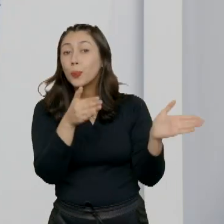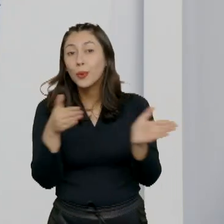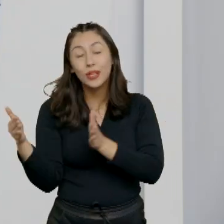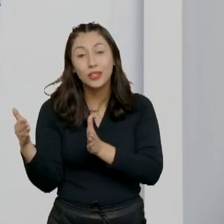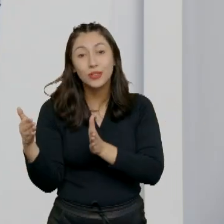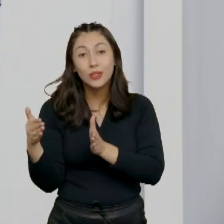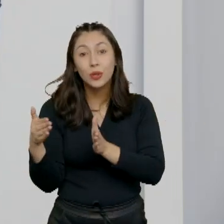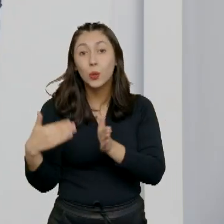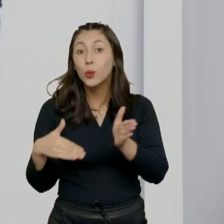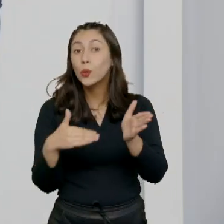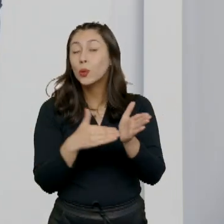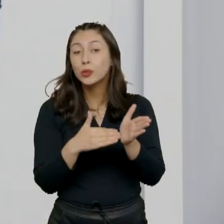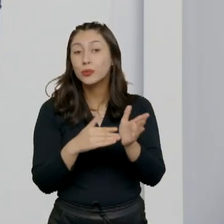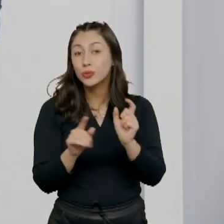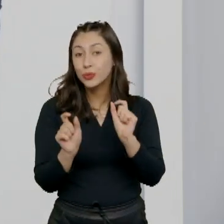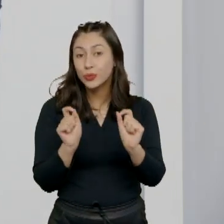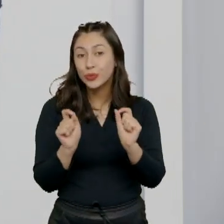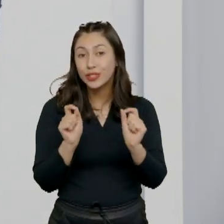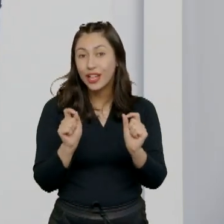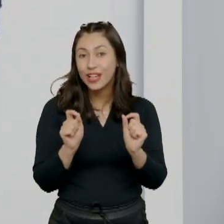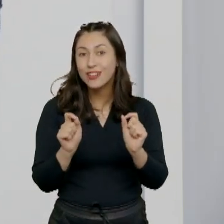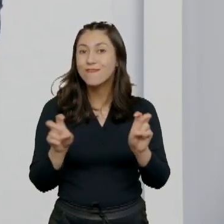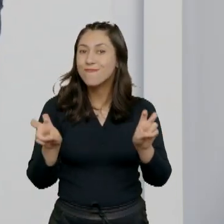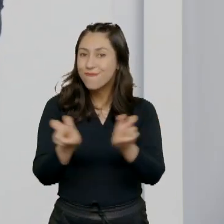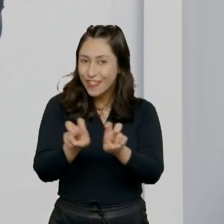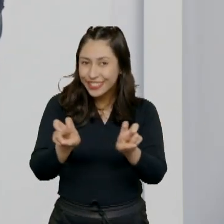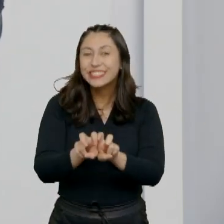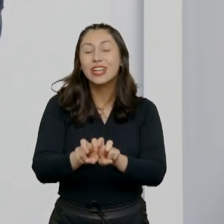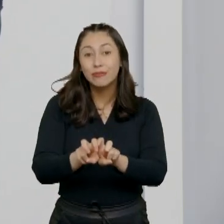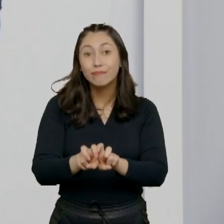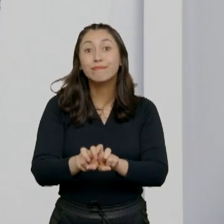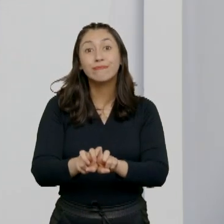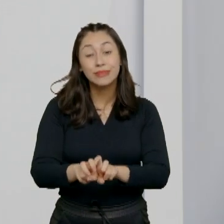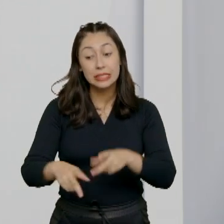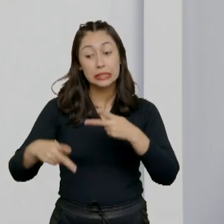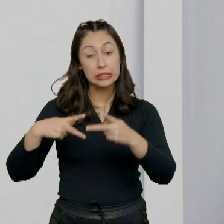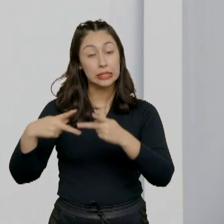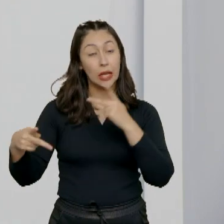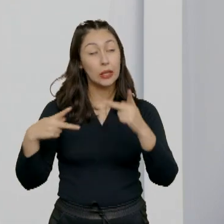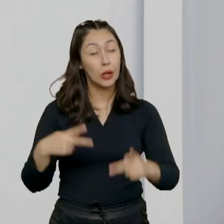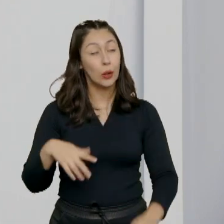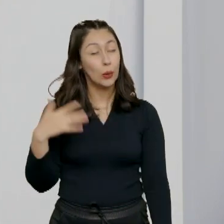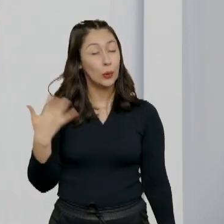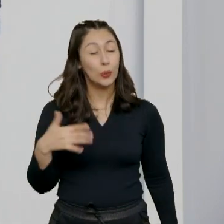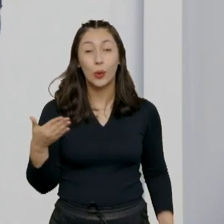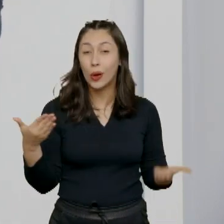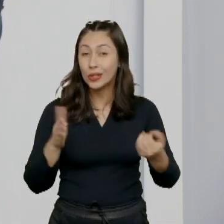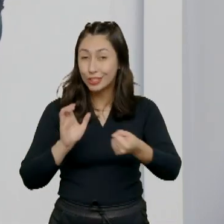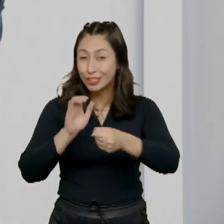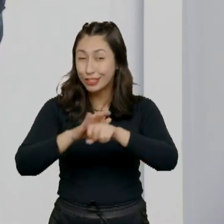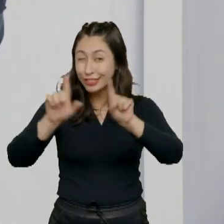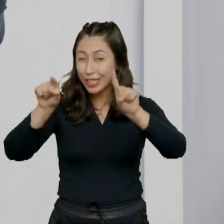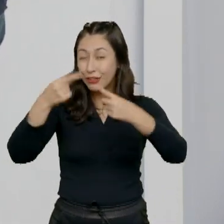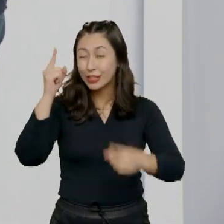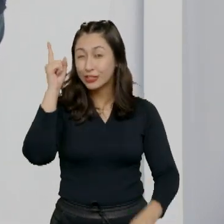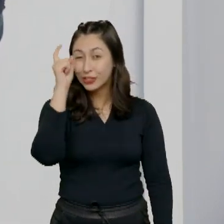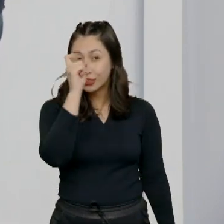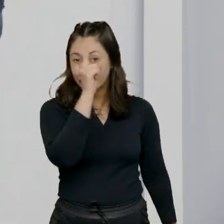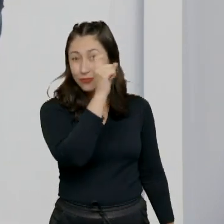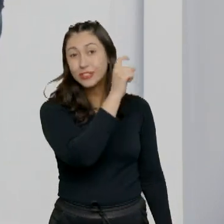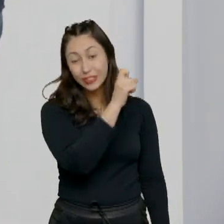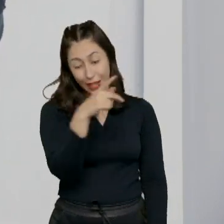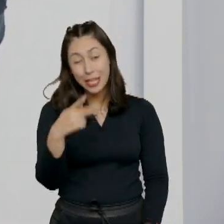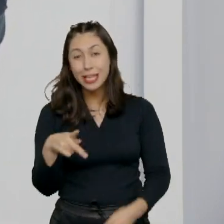A gente vai entrar para o último assunto de hoje, falando agora de futsal. São José tem uma parada duríssima hoje à noite no Ginásio Tênis Clube. Você estará lá,